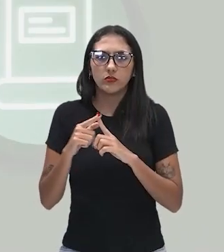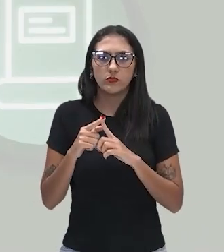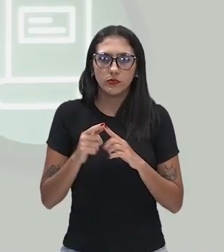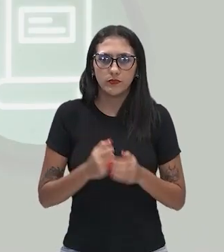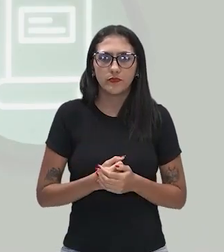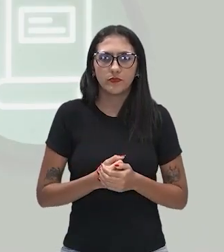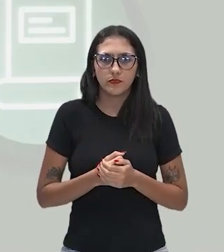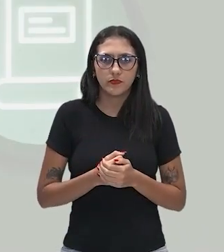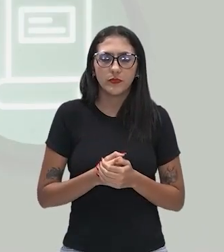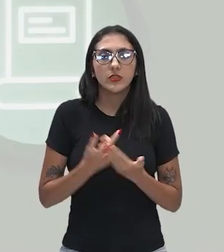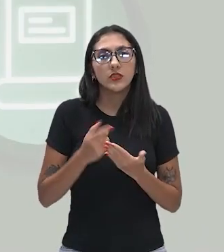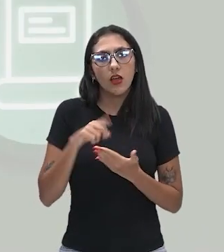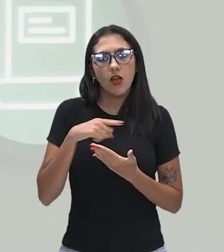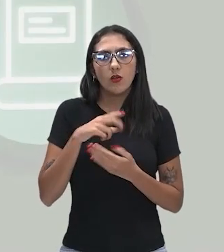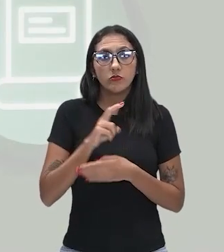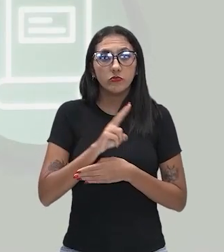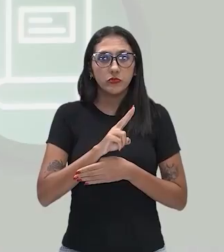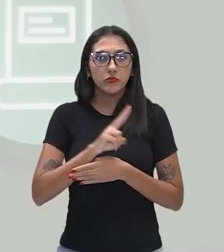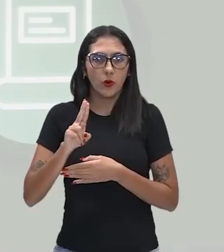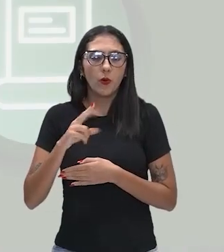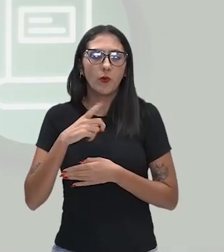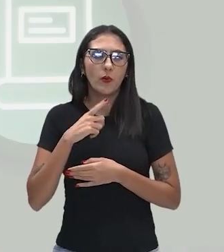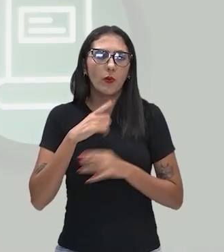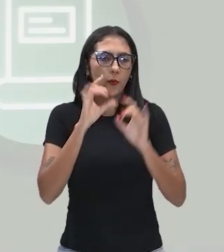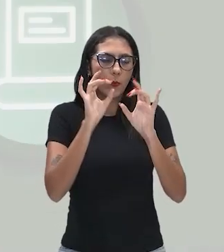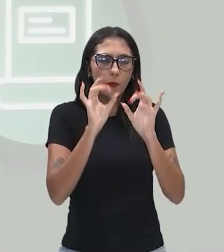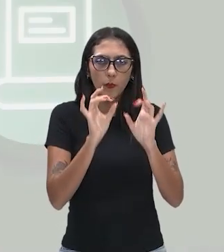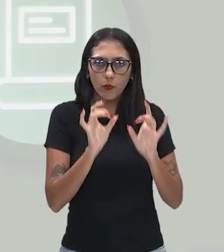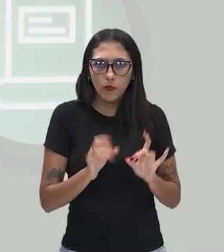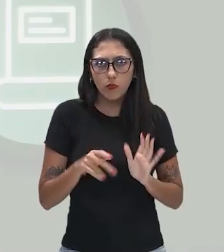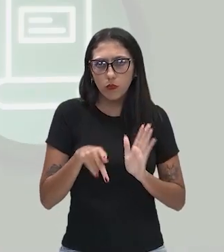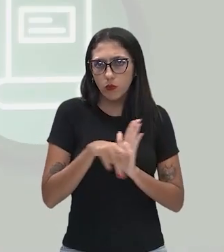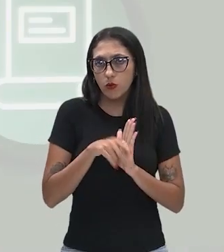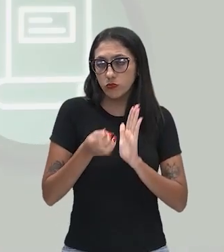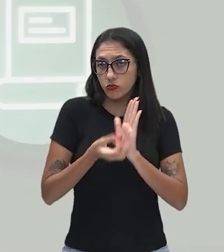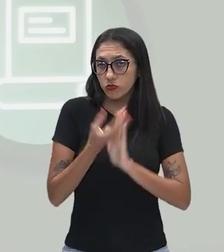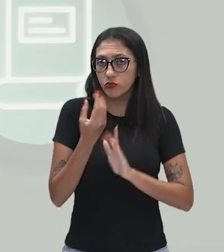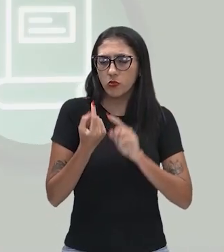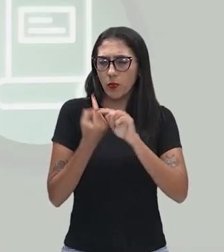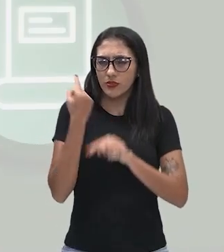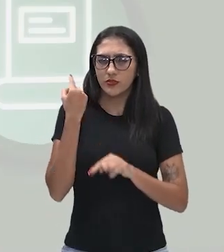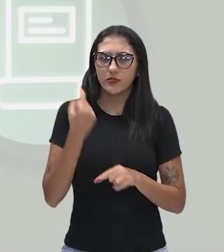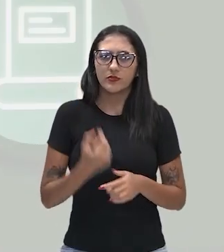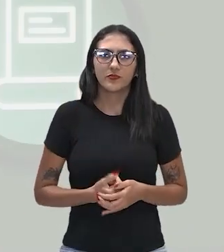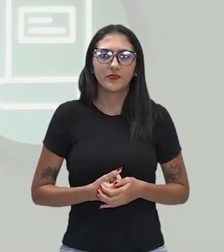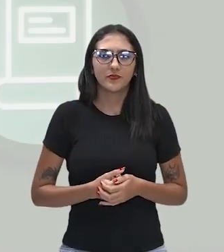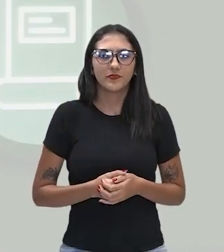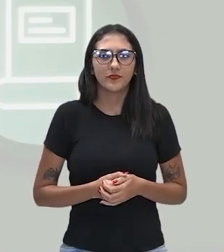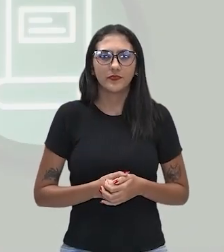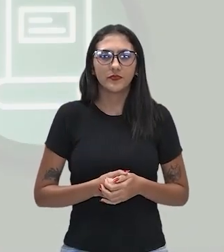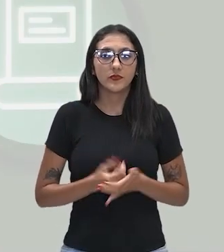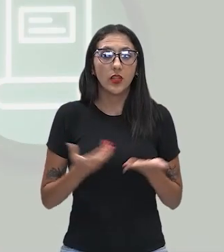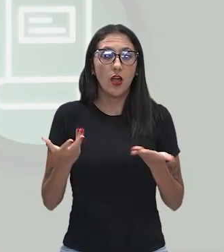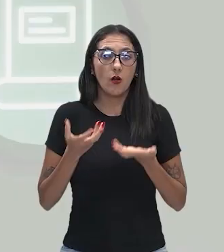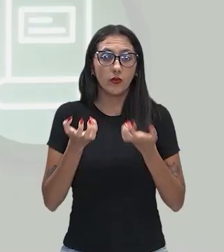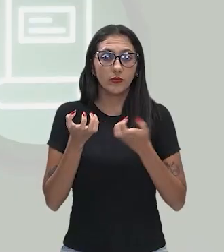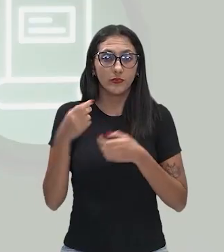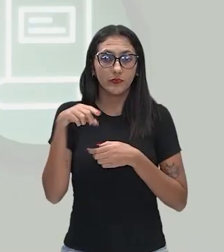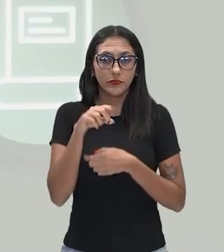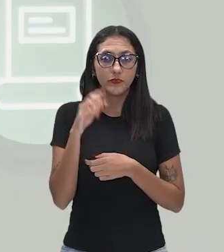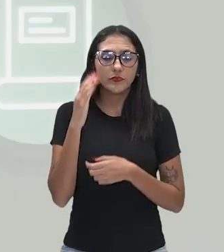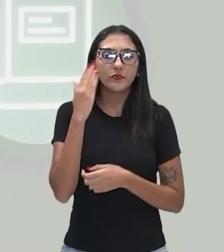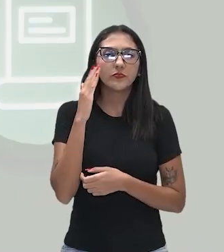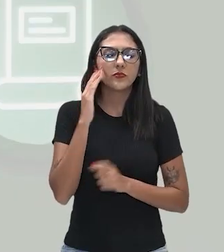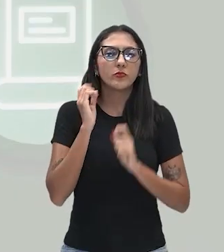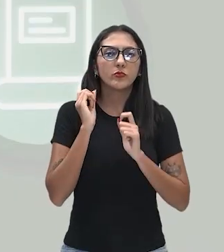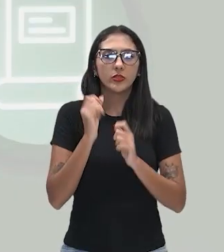em homenagem a esse termo que foi dado, tá bom? Agora, o que eu quero falar para ti é sobre a